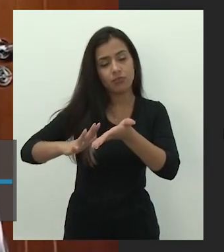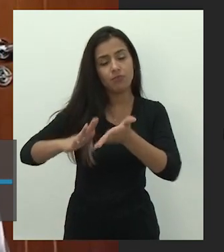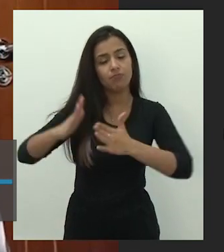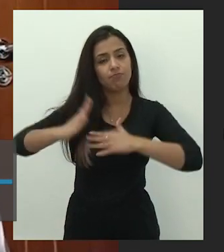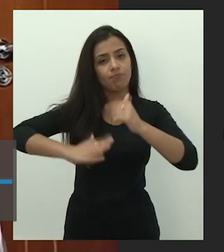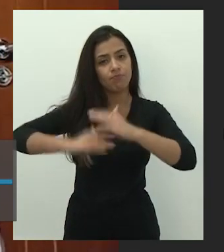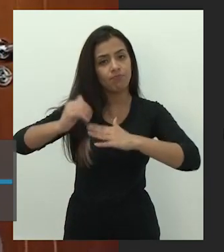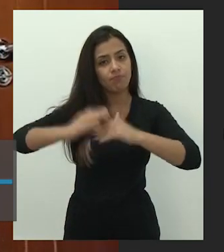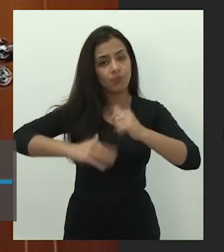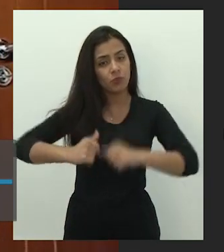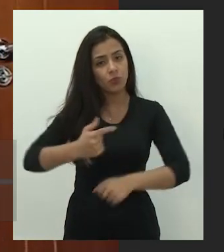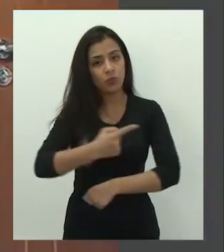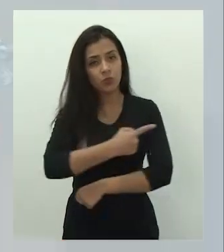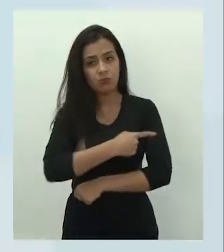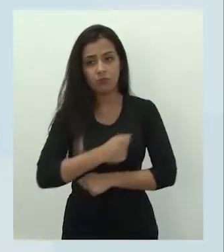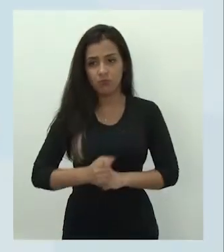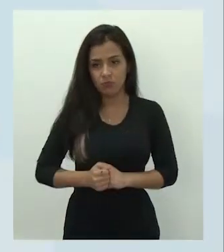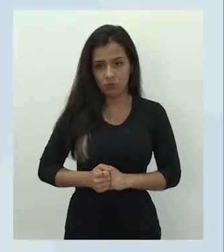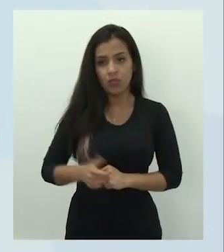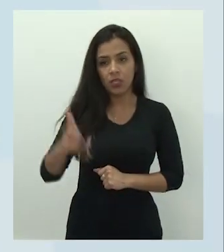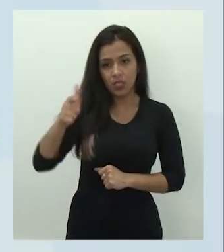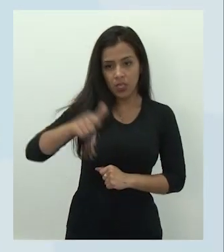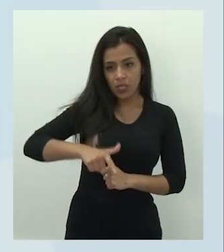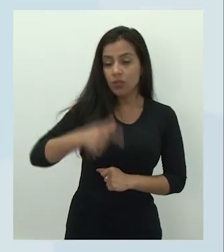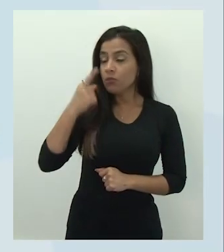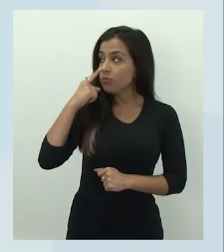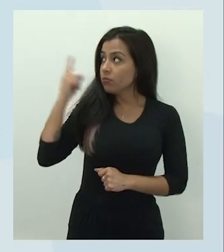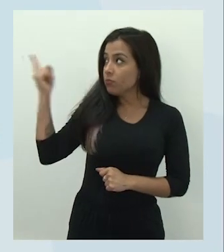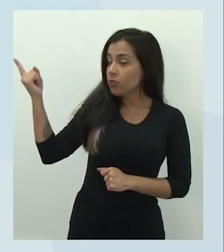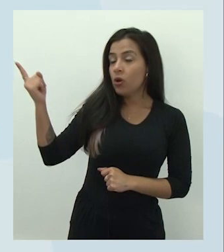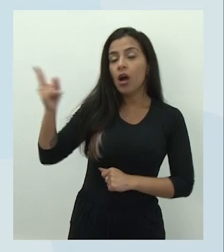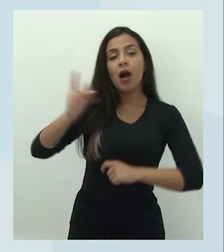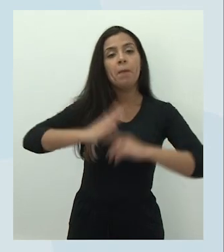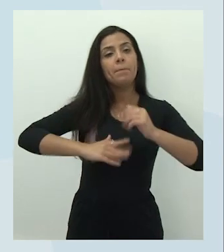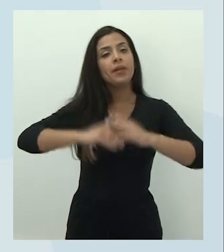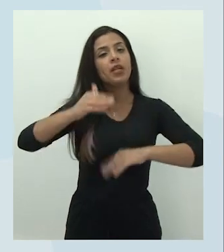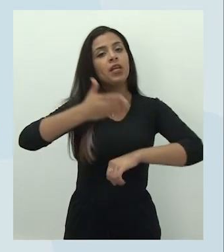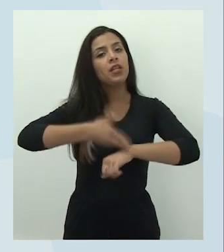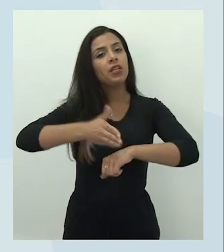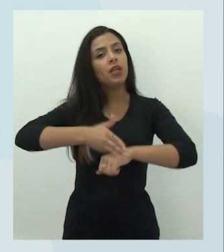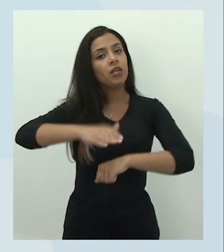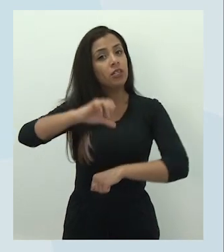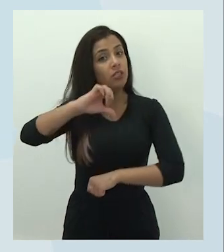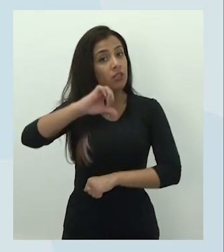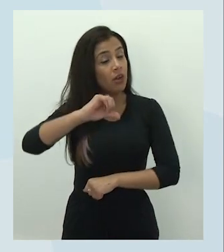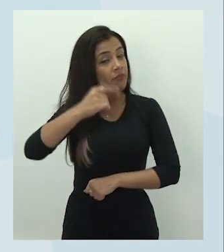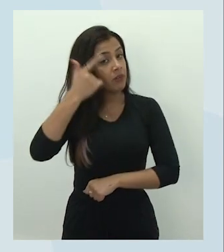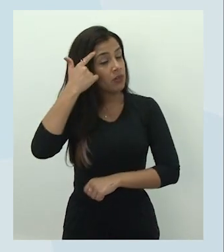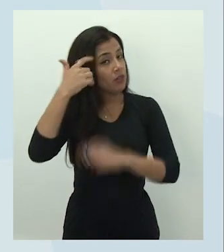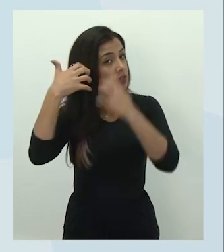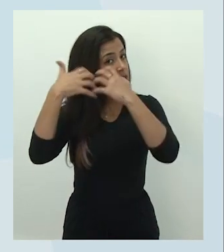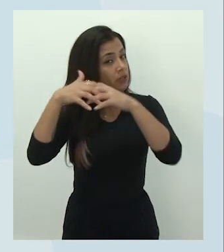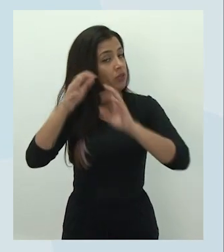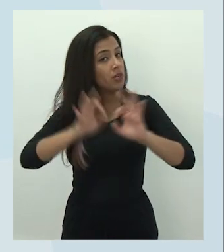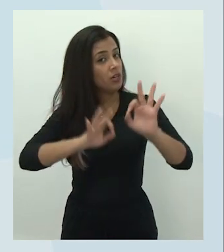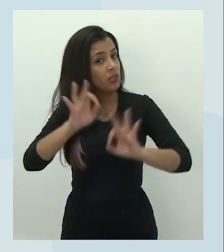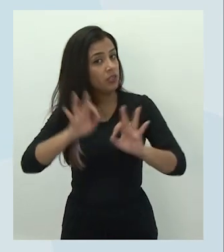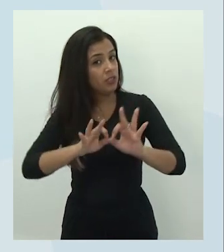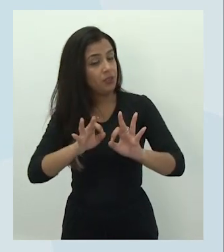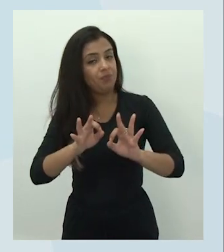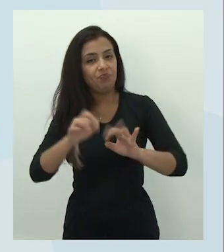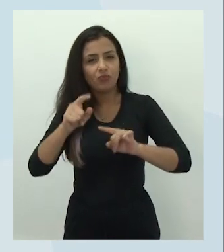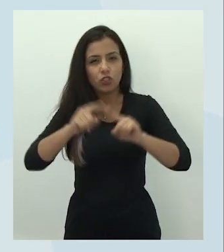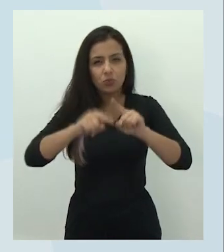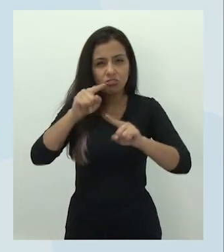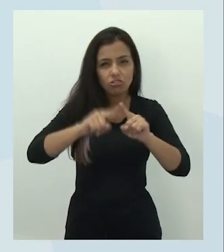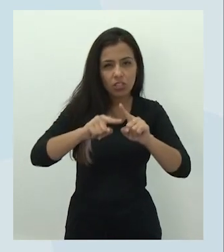ano, pode pôr no slide na tela, é a habilidade 9. Organizar e ordenar objetos do cotidiano